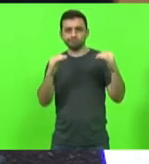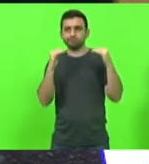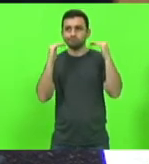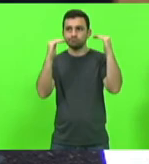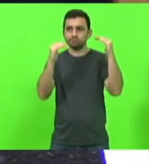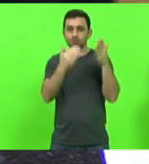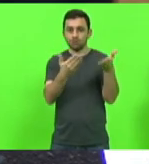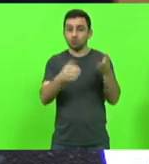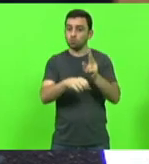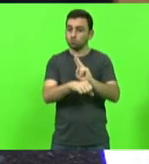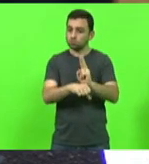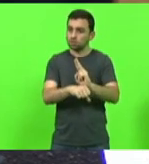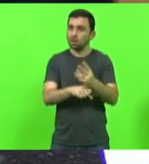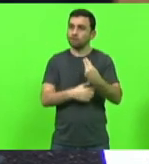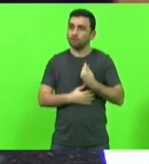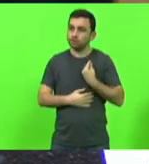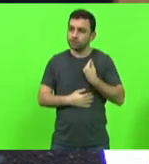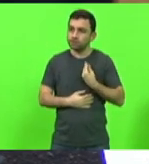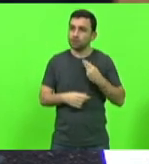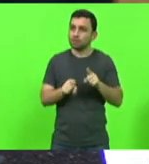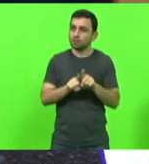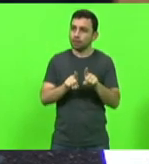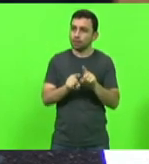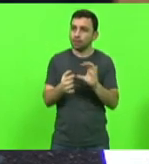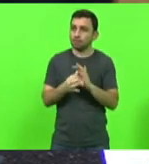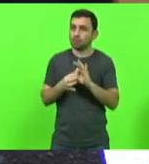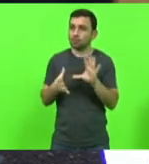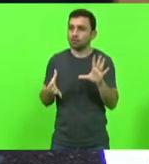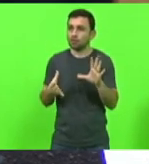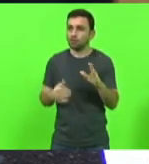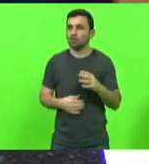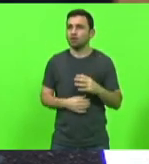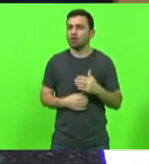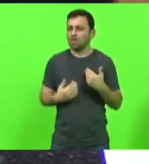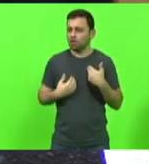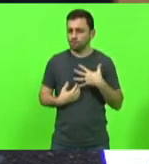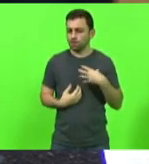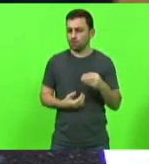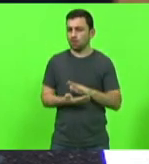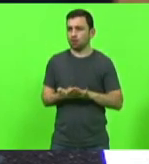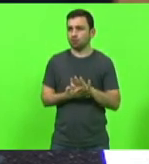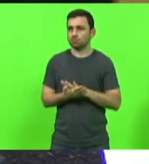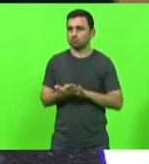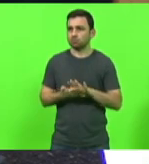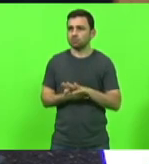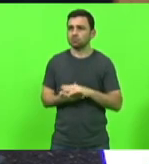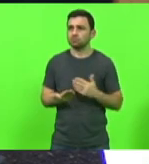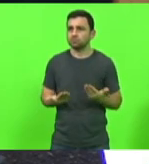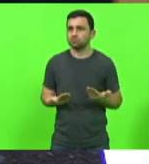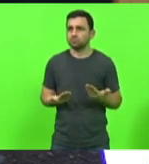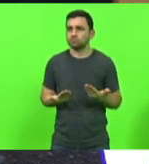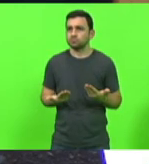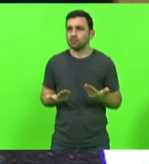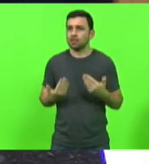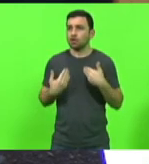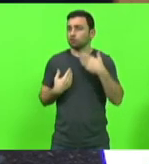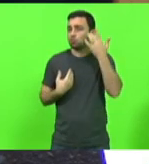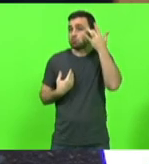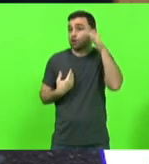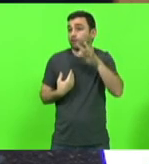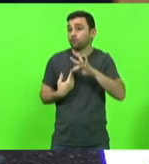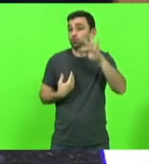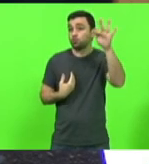a vida e a liberdade. só que eu tenho, eu não tenho filhos e não sei se vou tê-los,